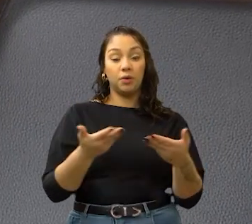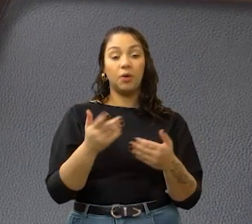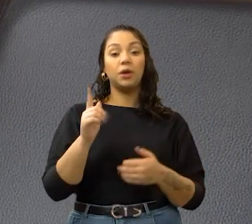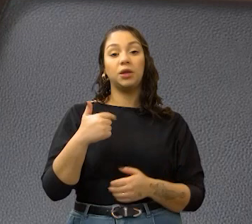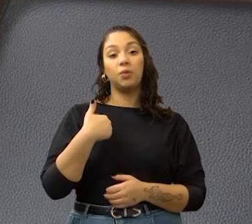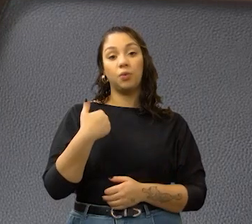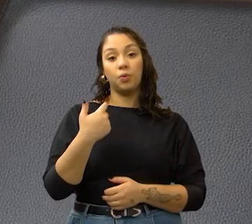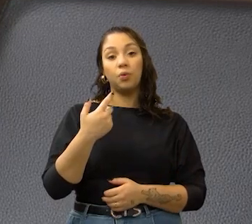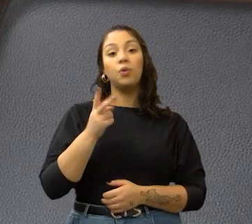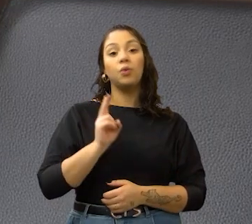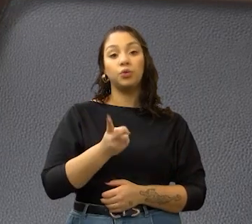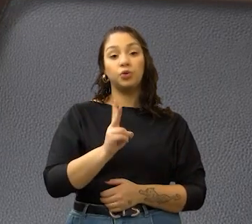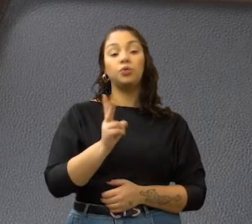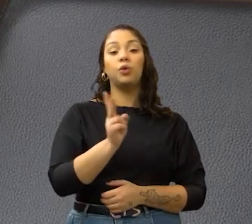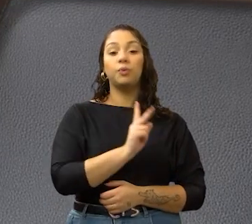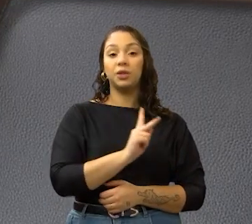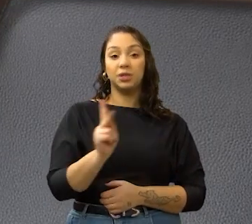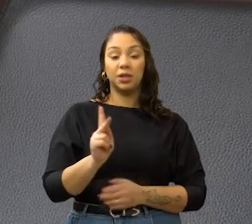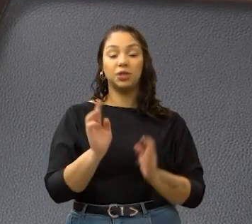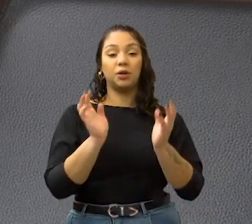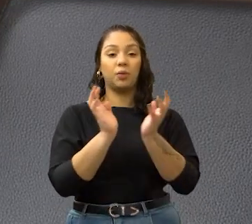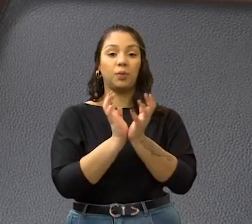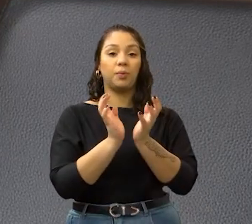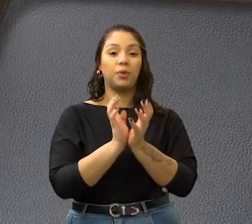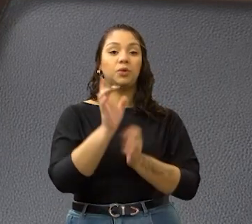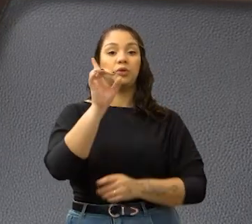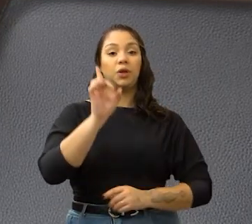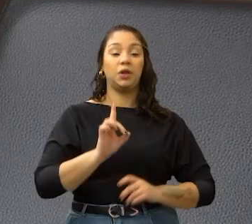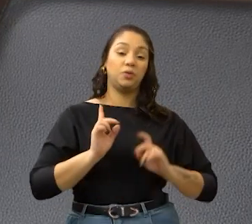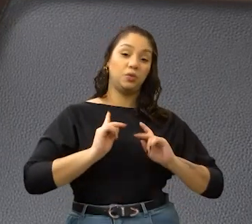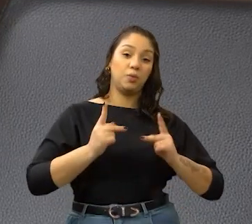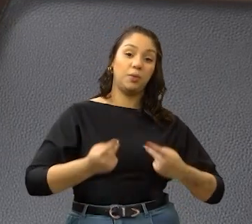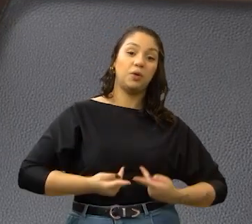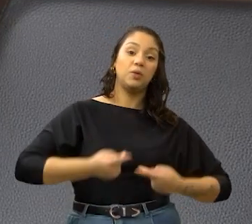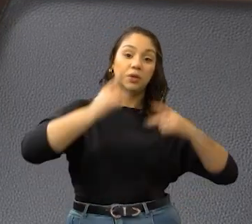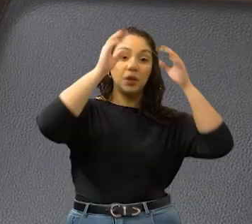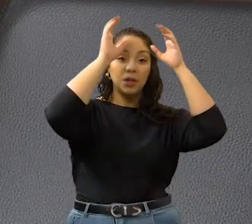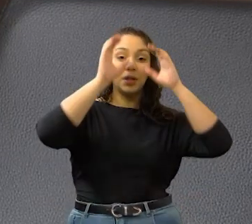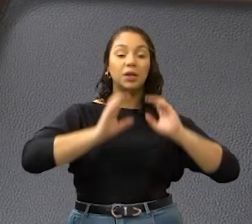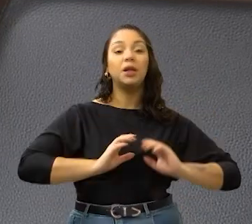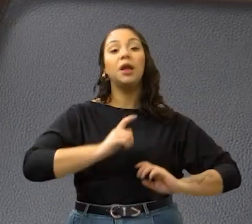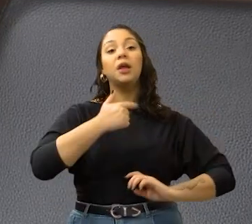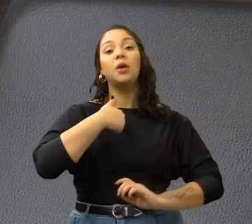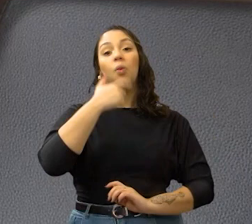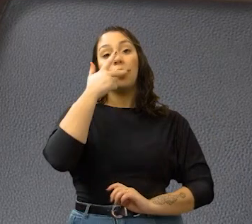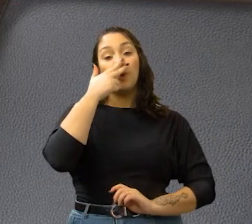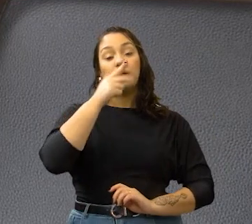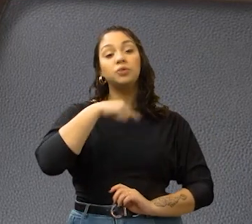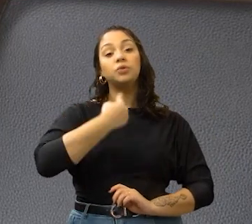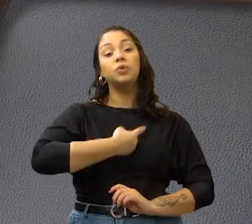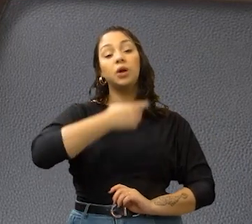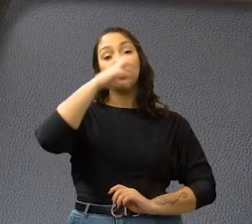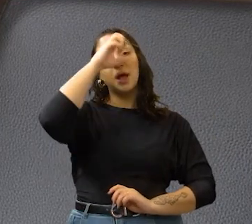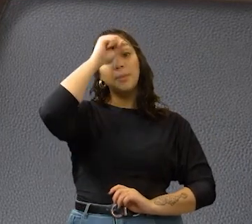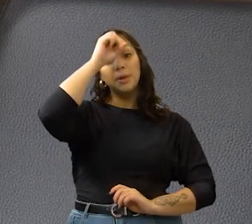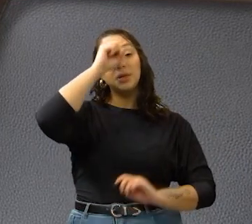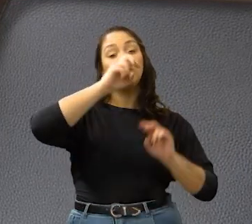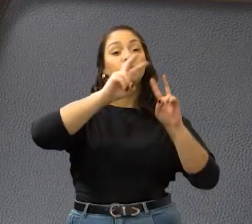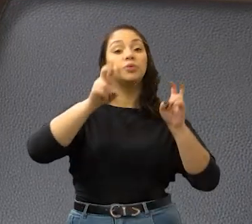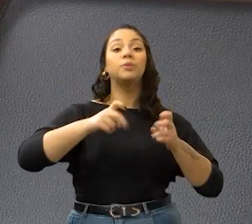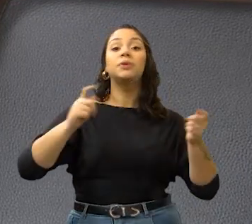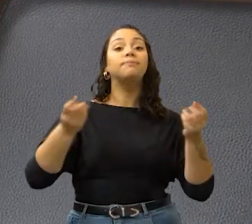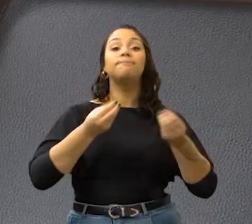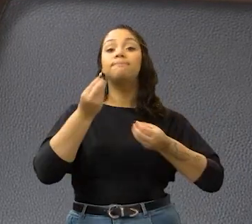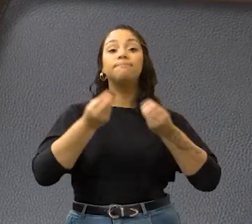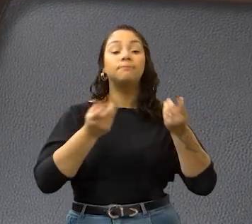momento, né, que eu continuo como presidenta da Comissão de Direitos Humanos e Cidadania, eu acho que a gente aprendeu, né, um